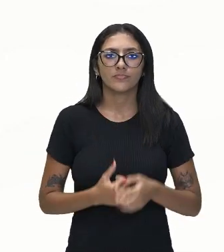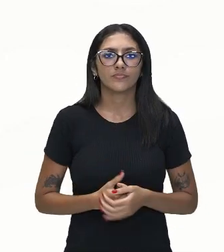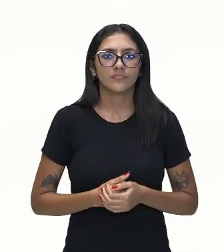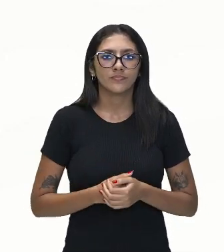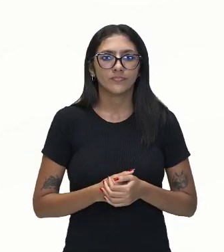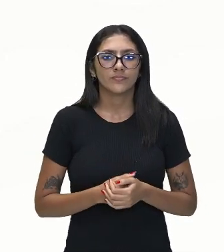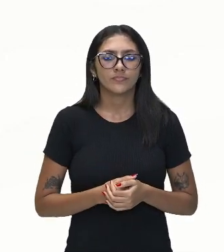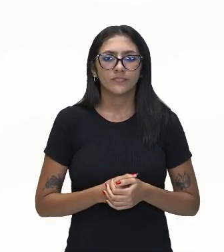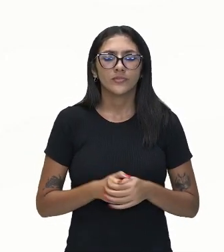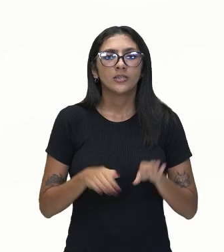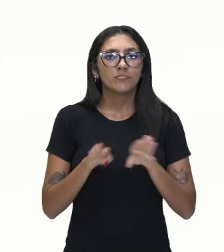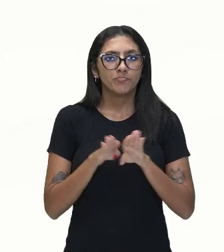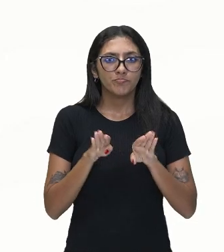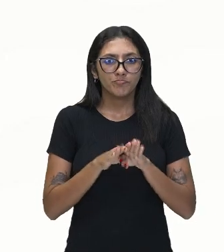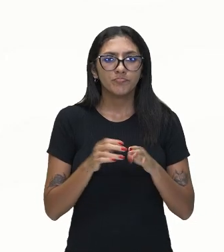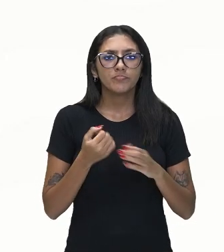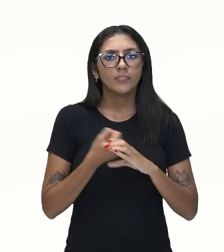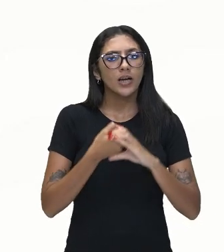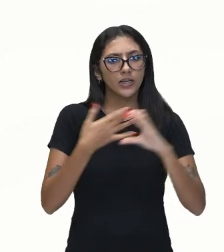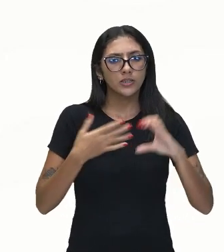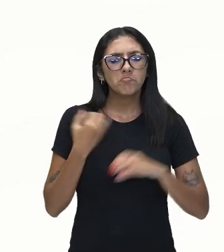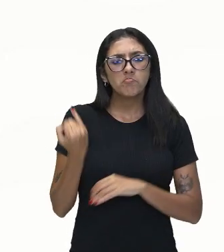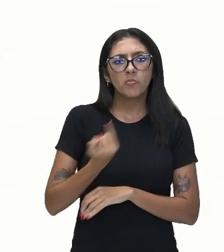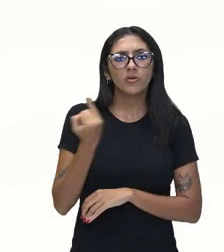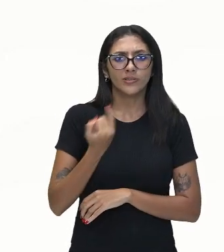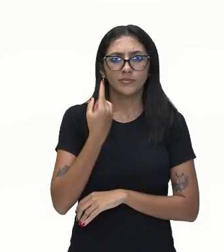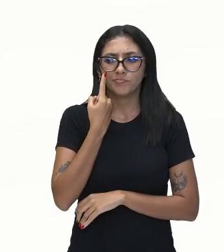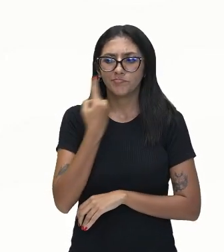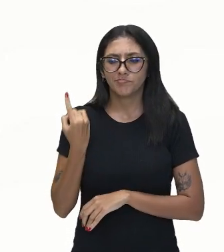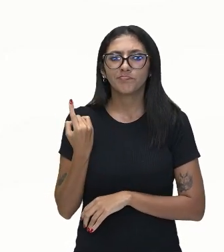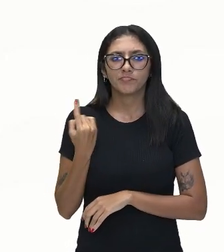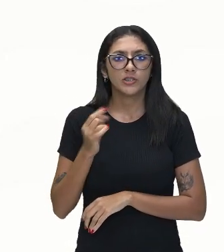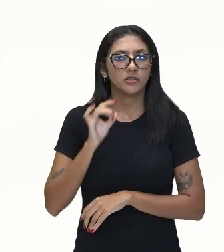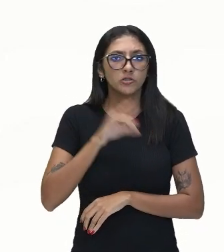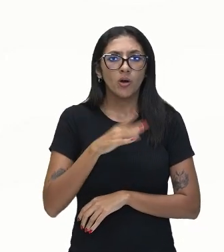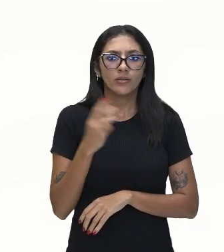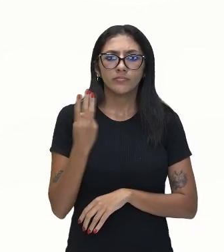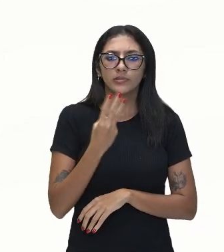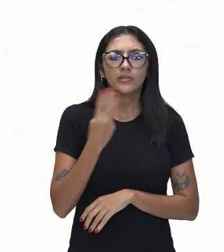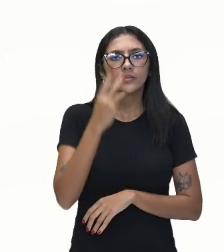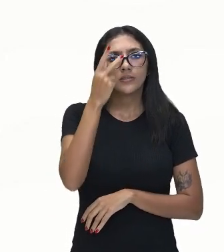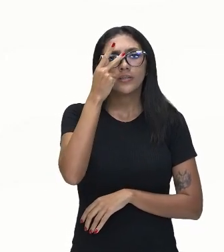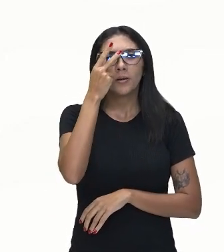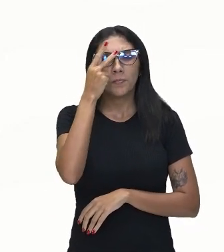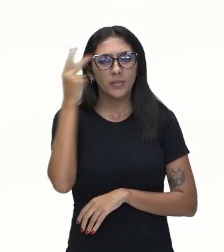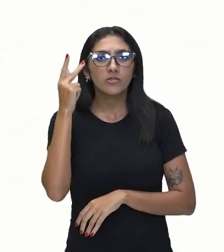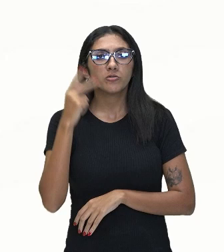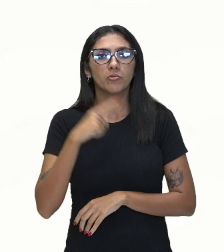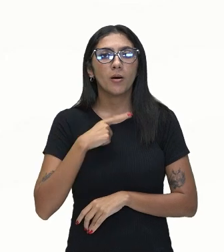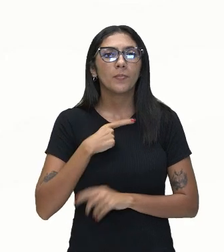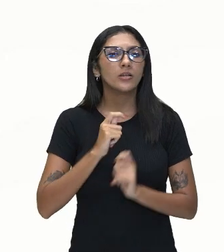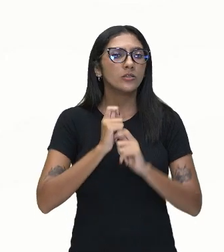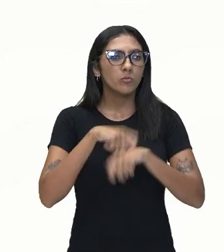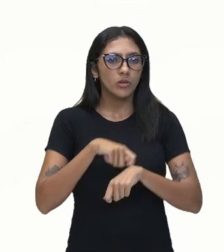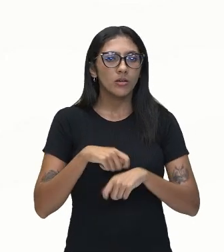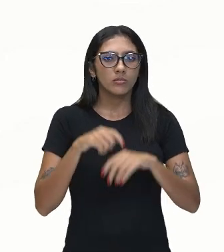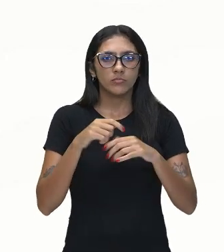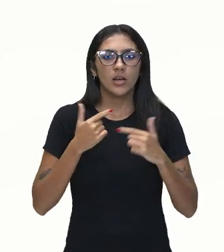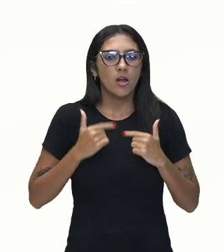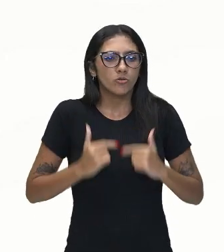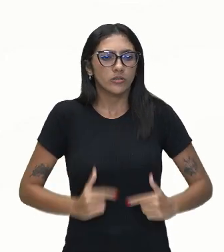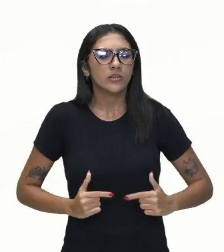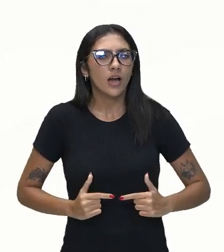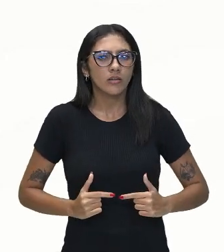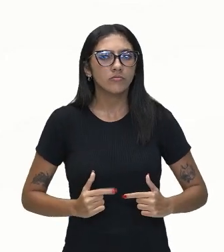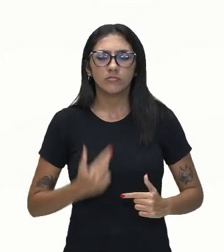os textos, uma característica importantíssima, escrita em terceira pessoa, ou seja, para imprimir a impessoalidade. Por quê? Porque não pode